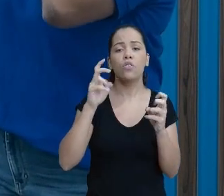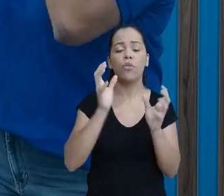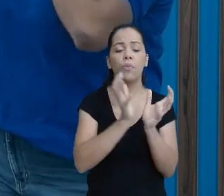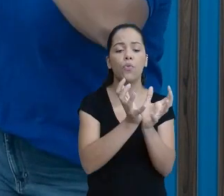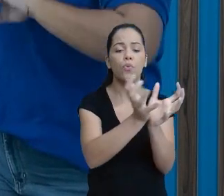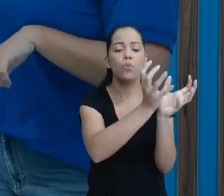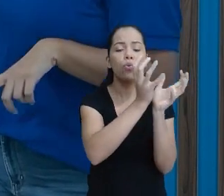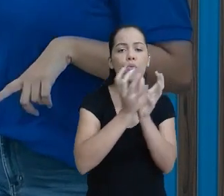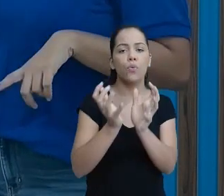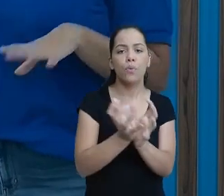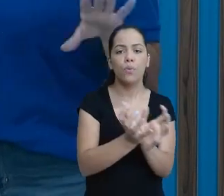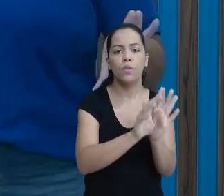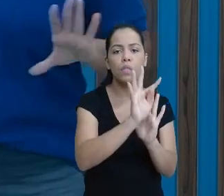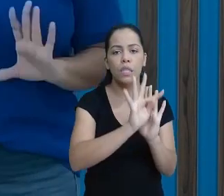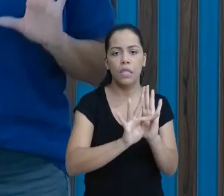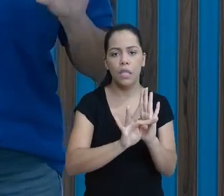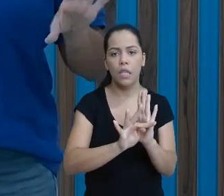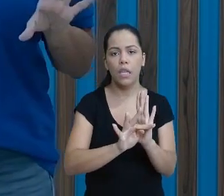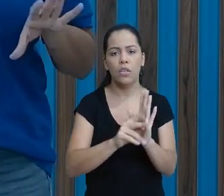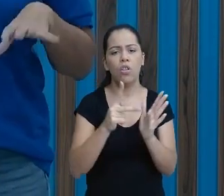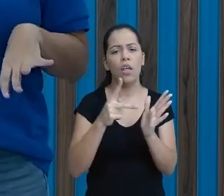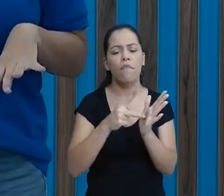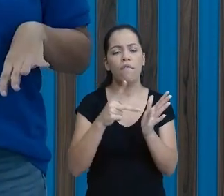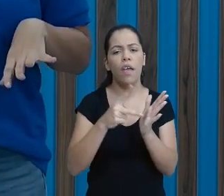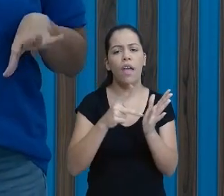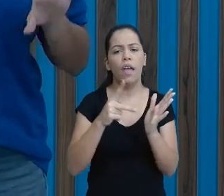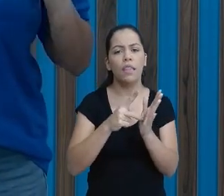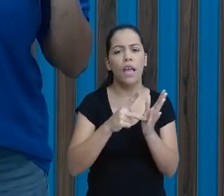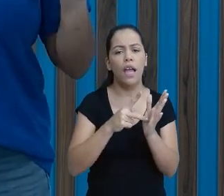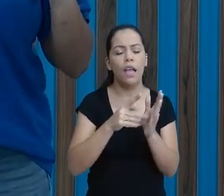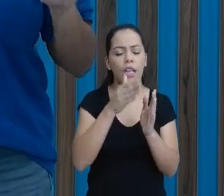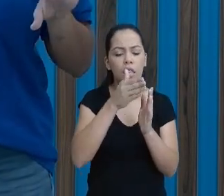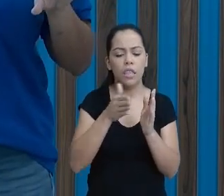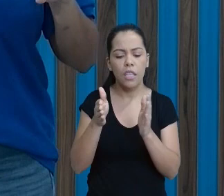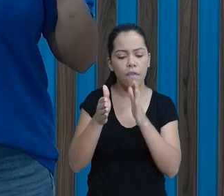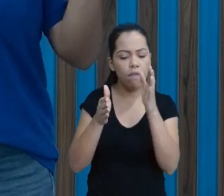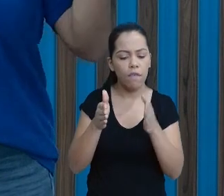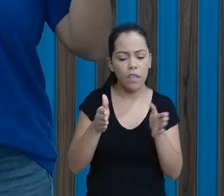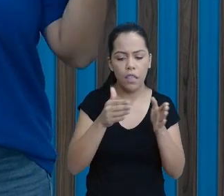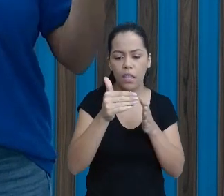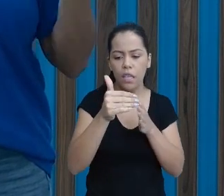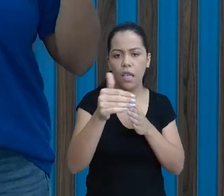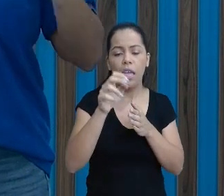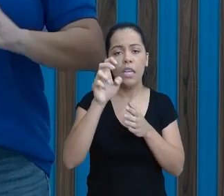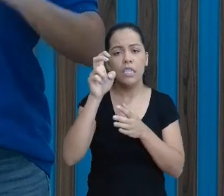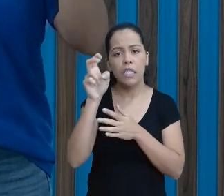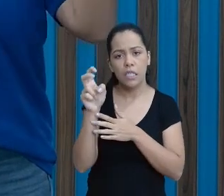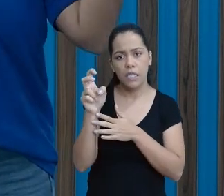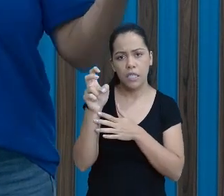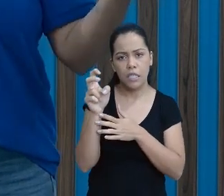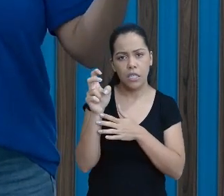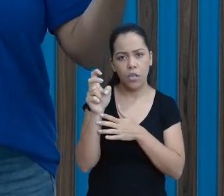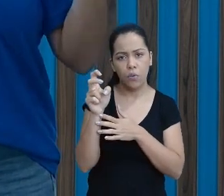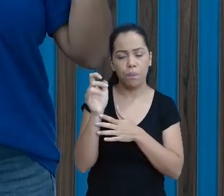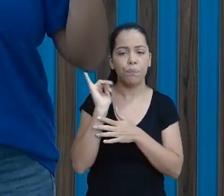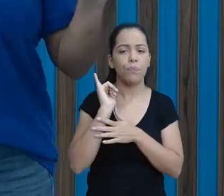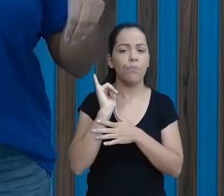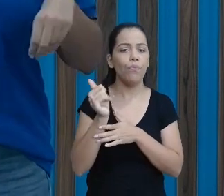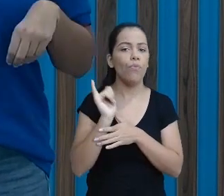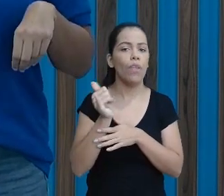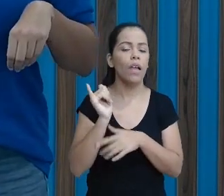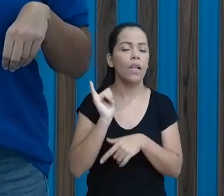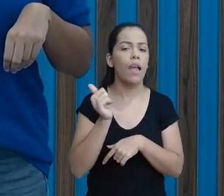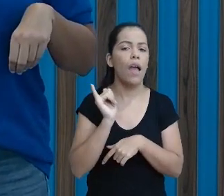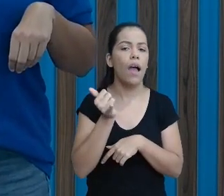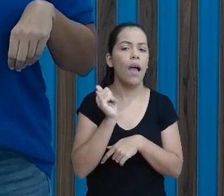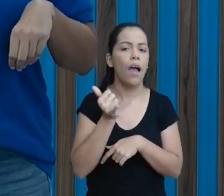agrupamentos textuais e, na verdade, eles se dividem em 5. A ordem, tipo, os agrupamentos da ordem do narrar, que são